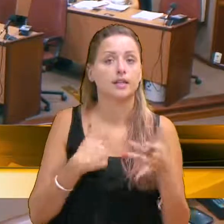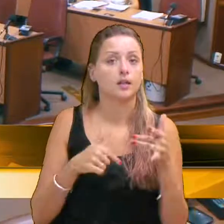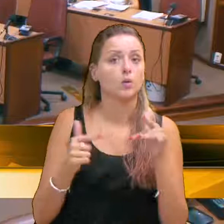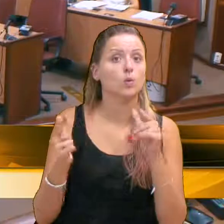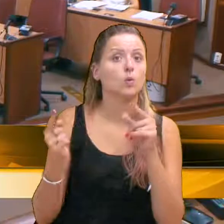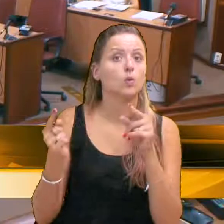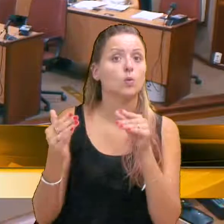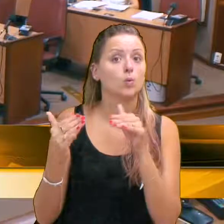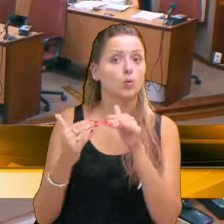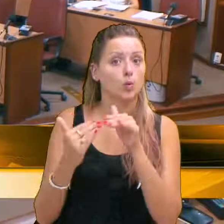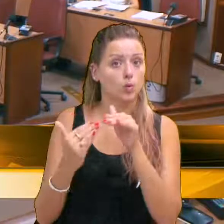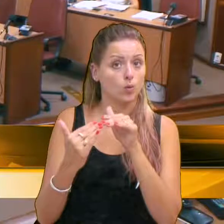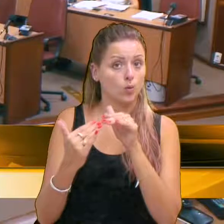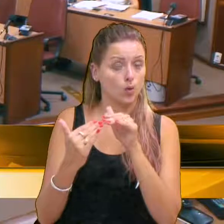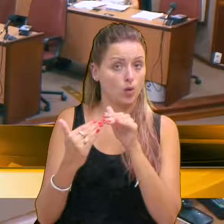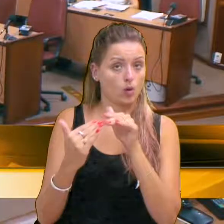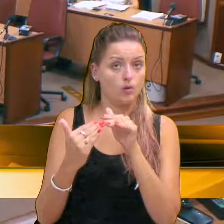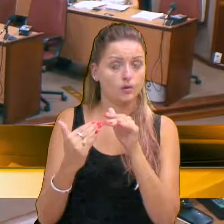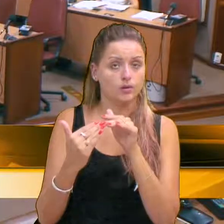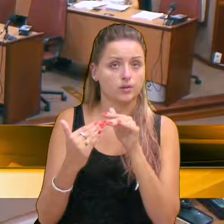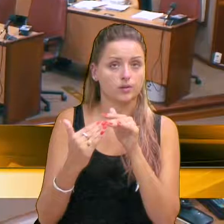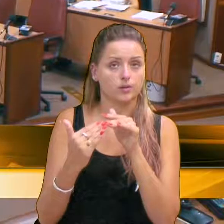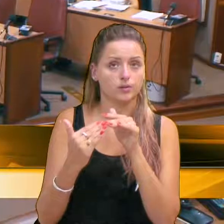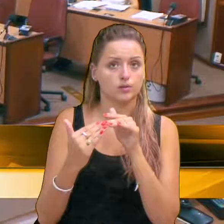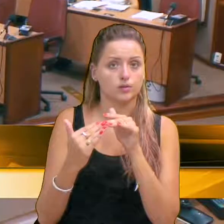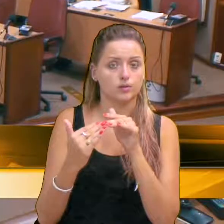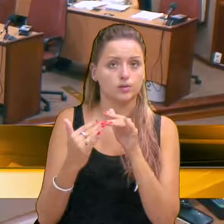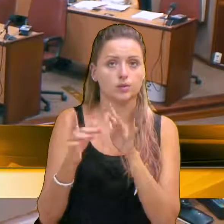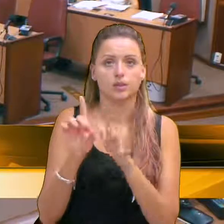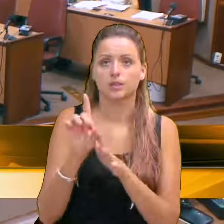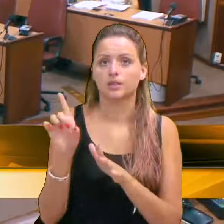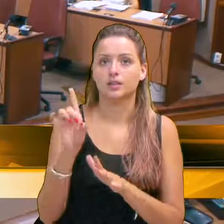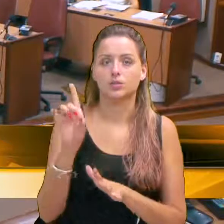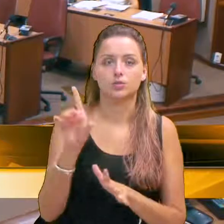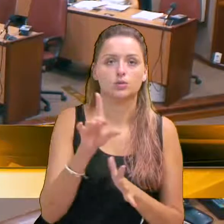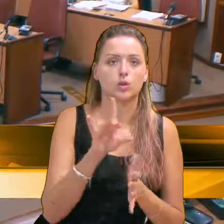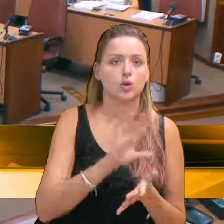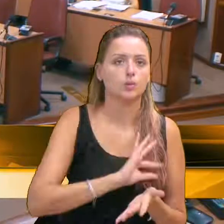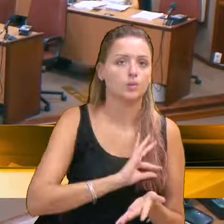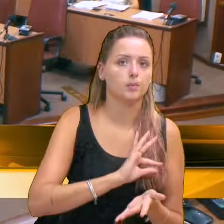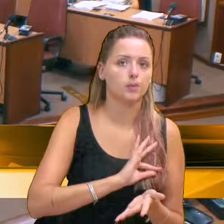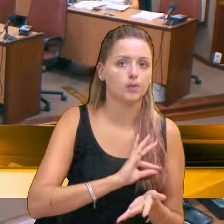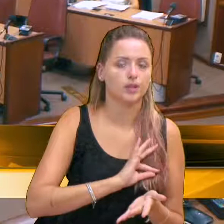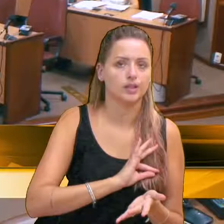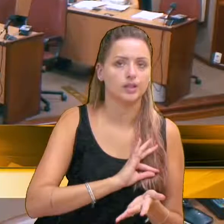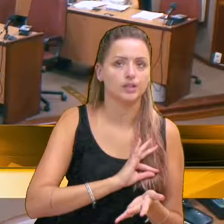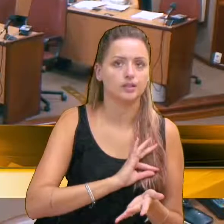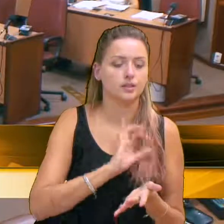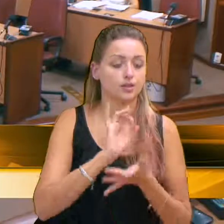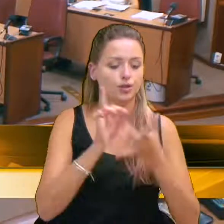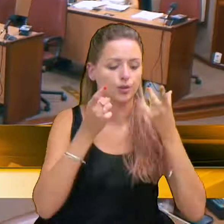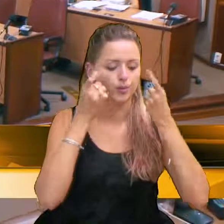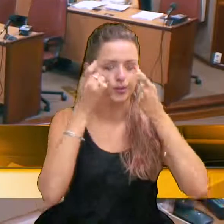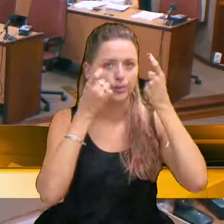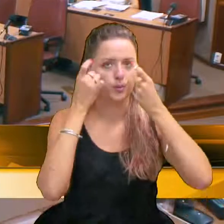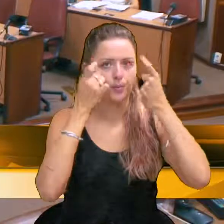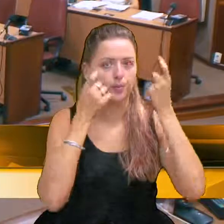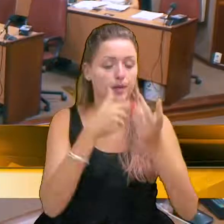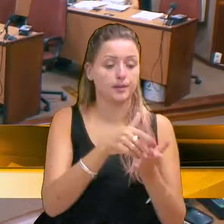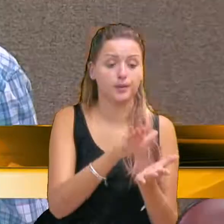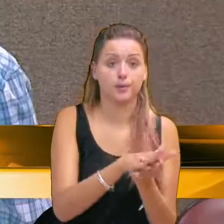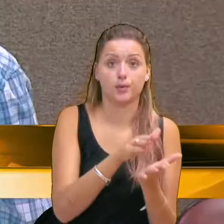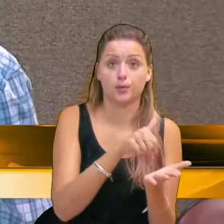que não é simplesmente a polícia ter a atitude de ficar preocupada em